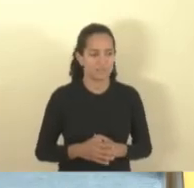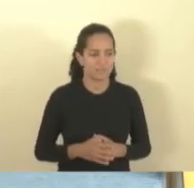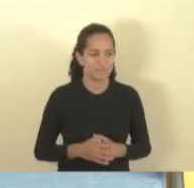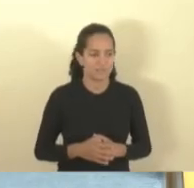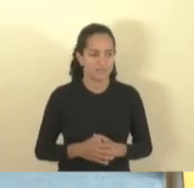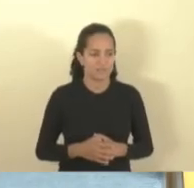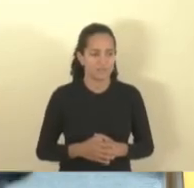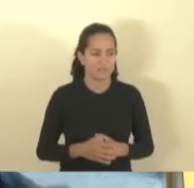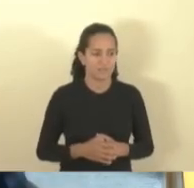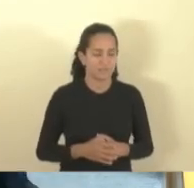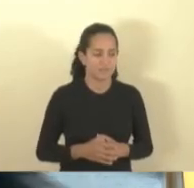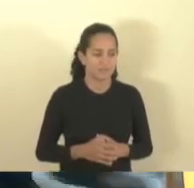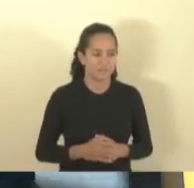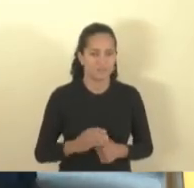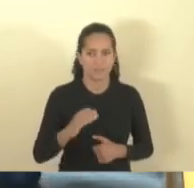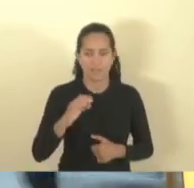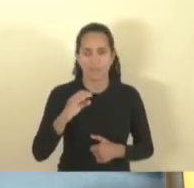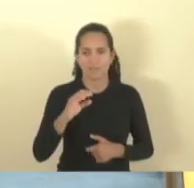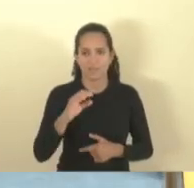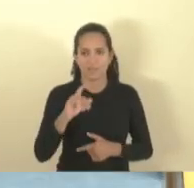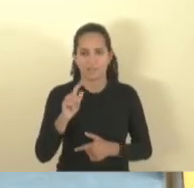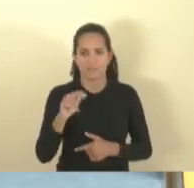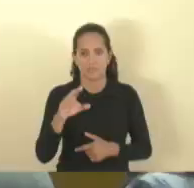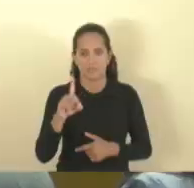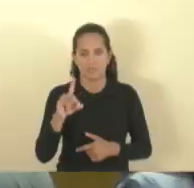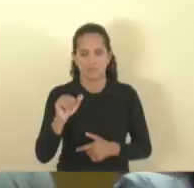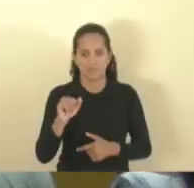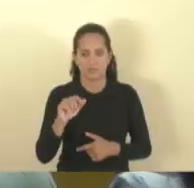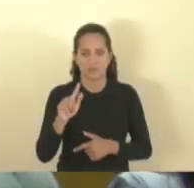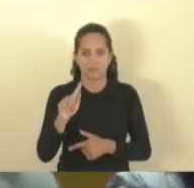Cláudia Godoy da Rocha.